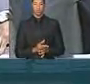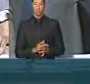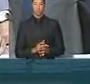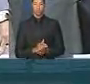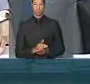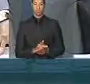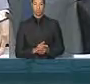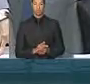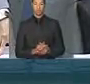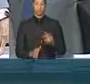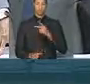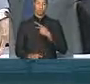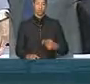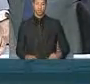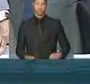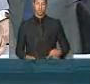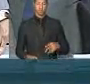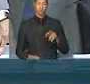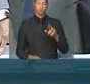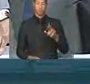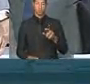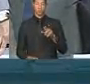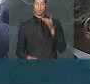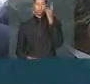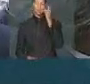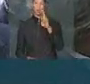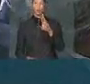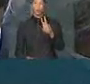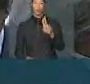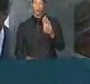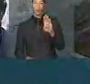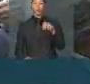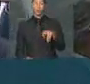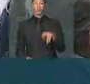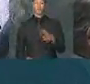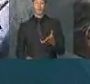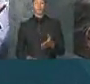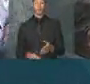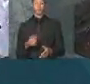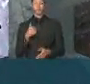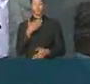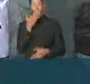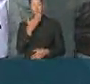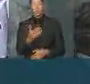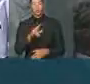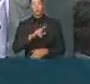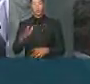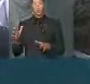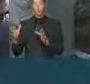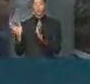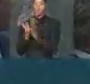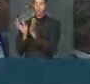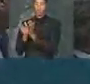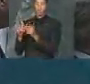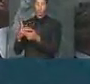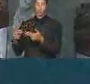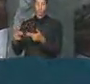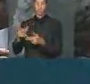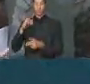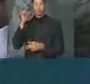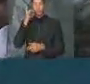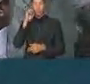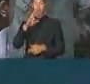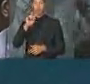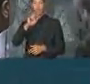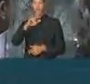Ruben Bueno com a palavra você eu estou ouvindo aqui no plenário estou pedindo aqui para falar em nome da bancada o deputado Raul